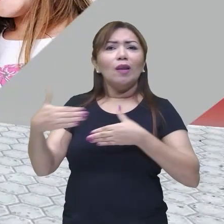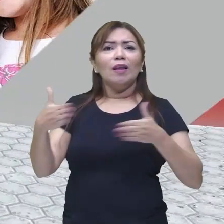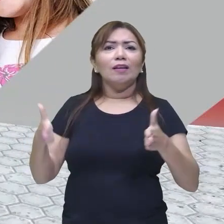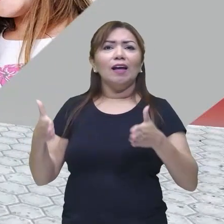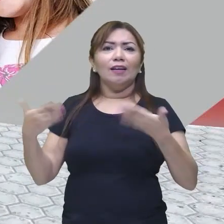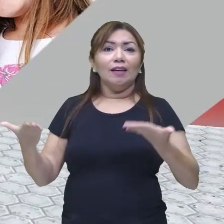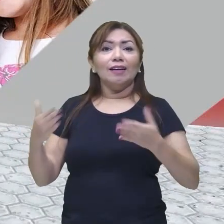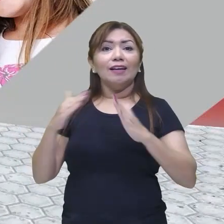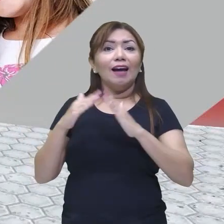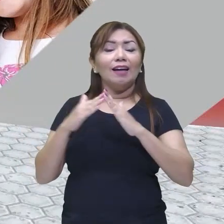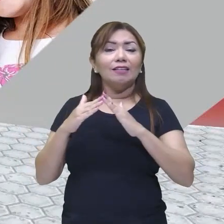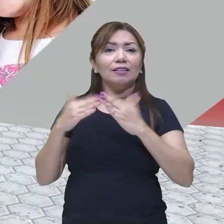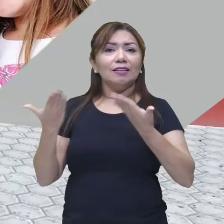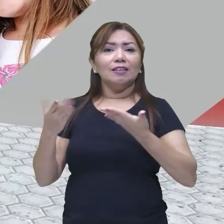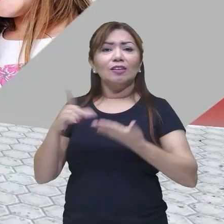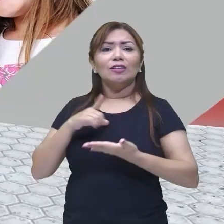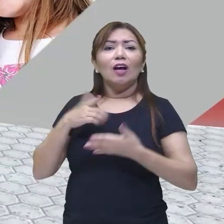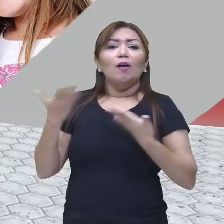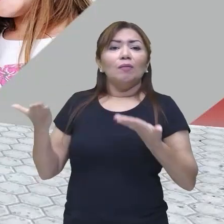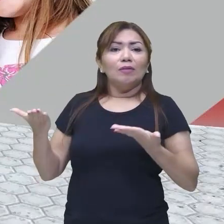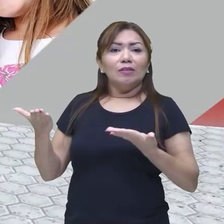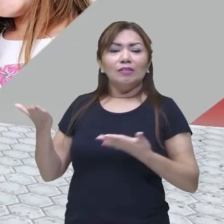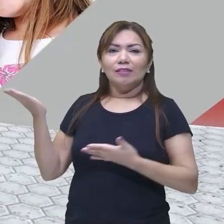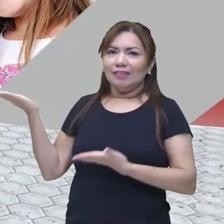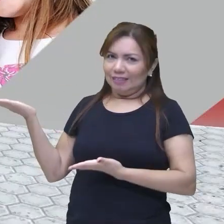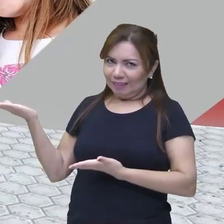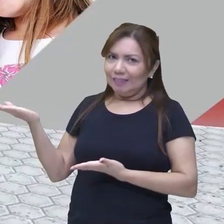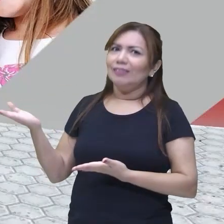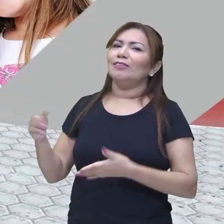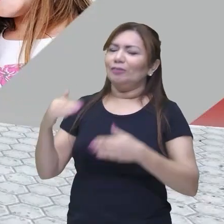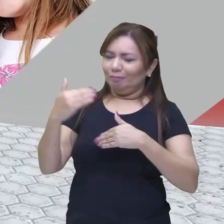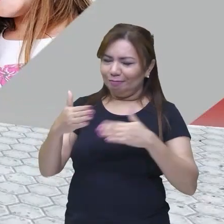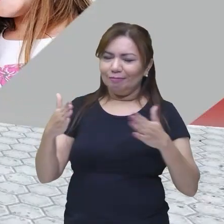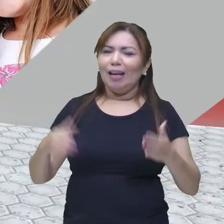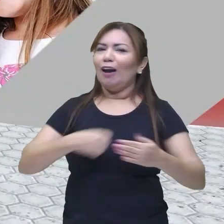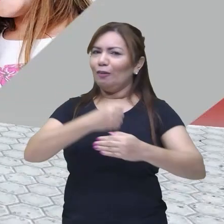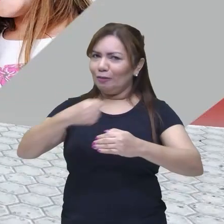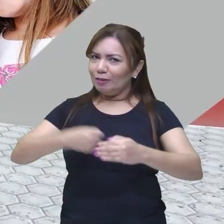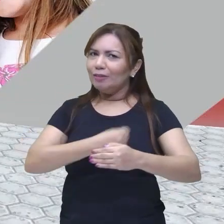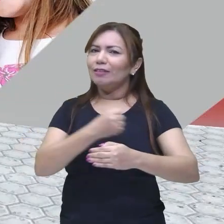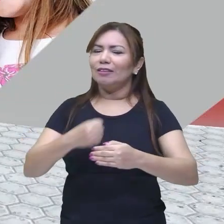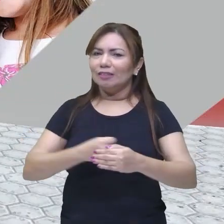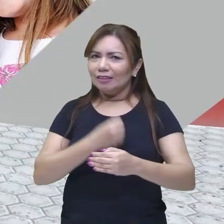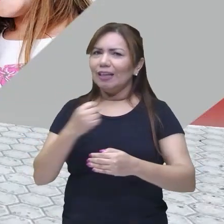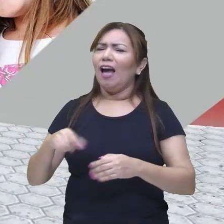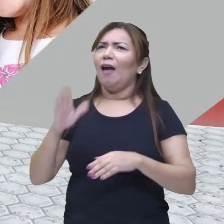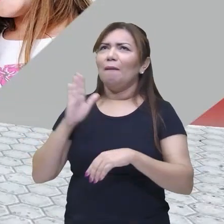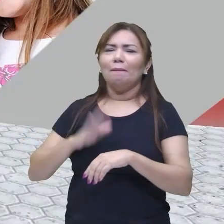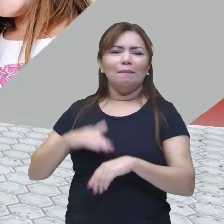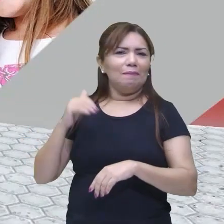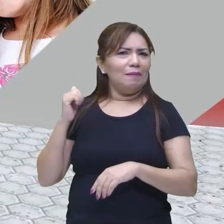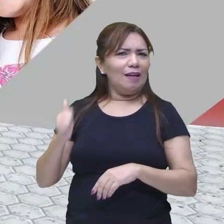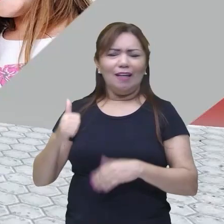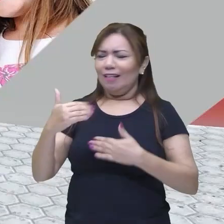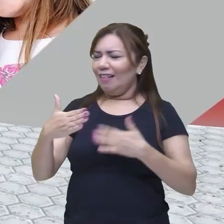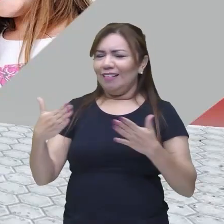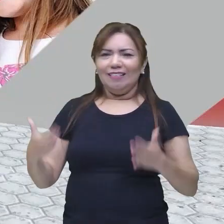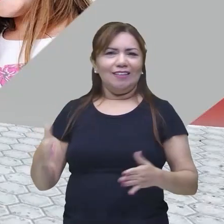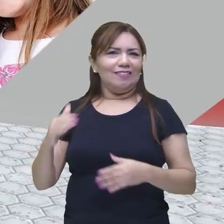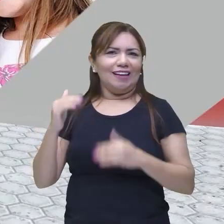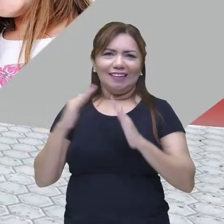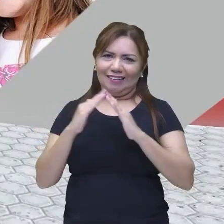nós estamos aqui nessa imagem? Isso mesmo, na cozinha. Talvez a melhor parte da casa, não é